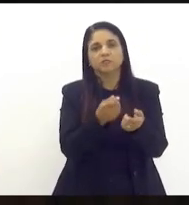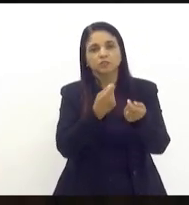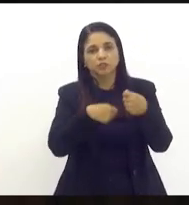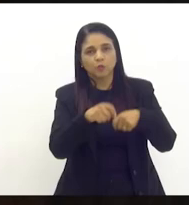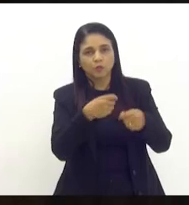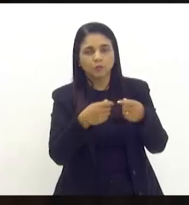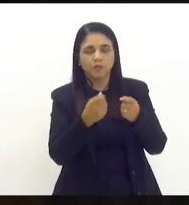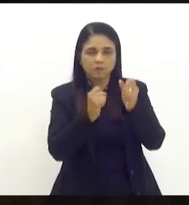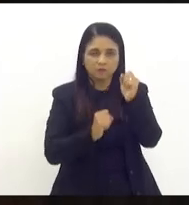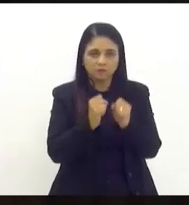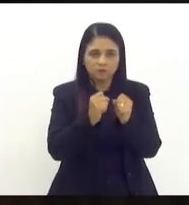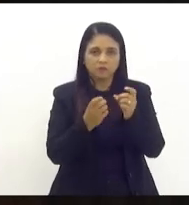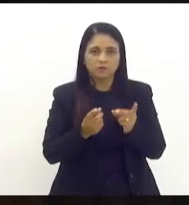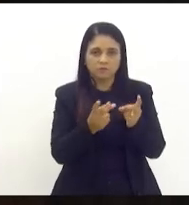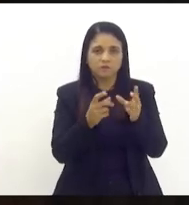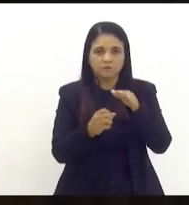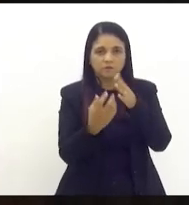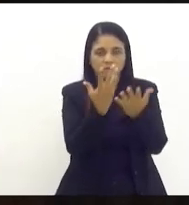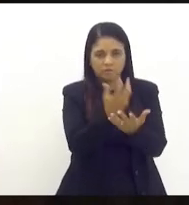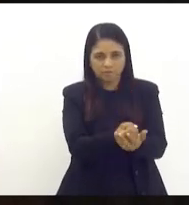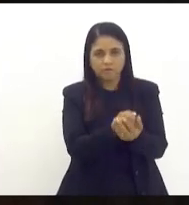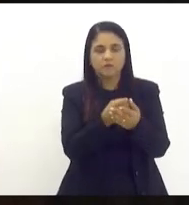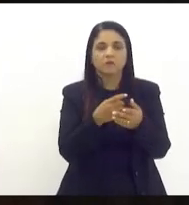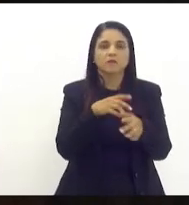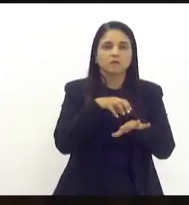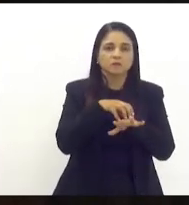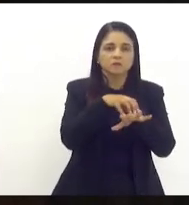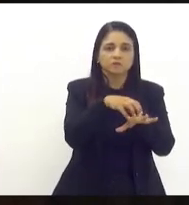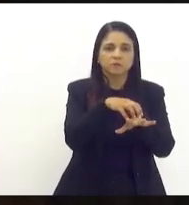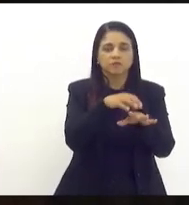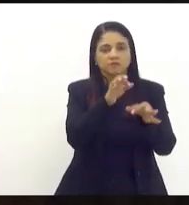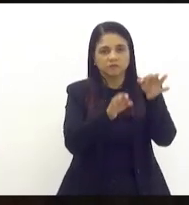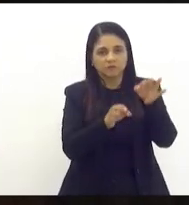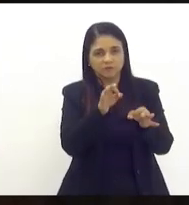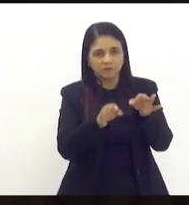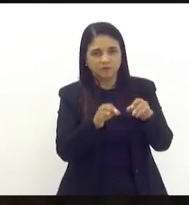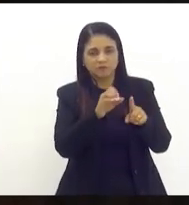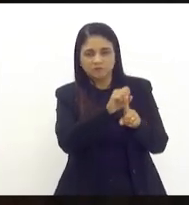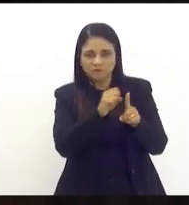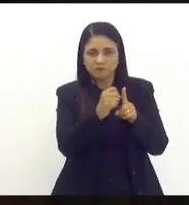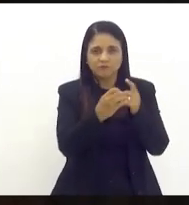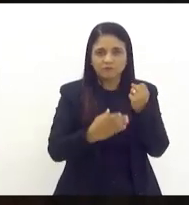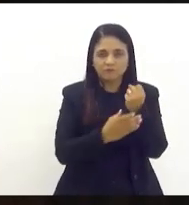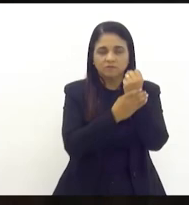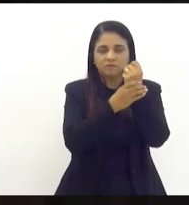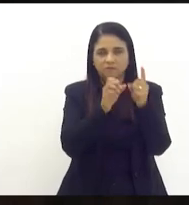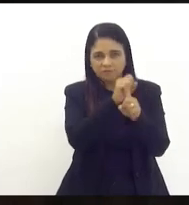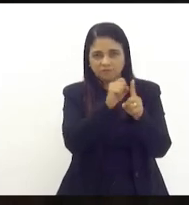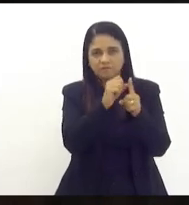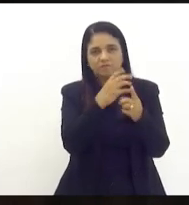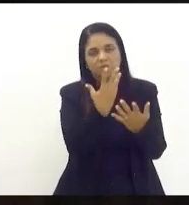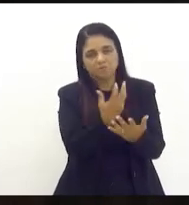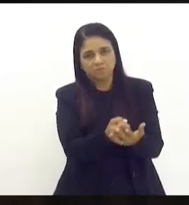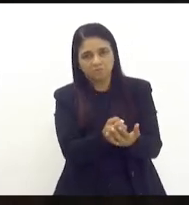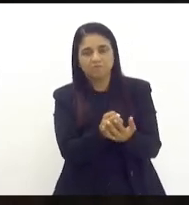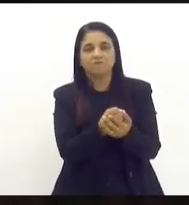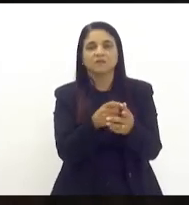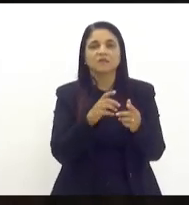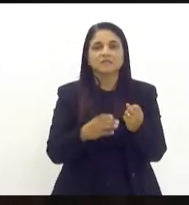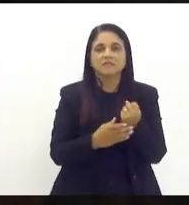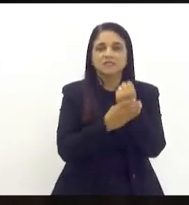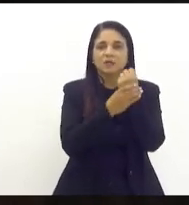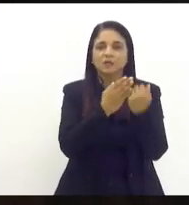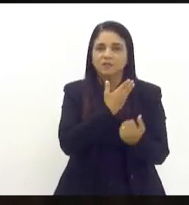Economia Indústria e Comércio favorável de transporte legislativo social e Seguridade Social favorável de segurança